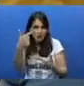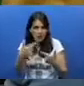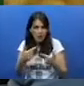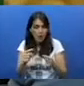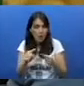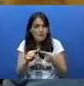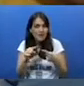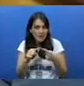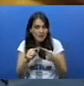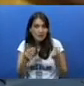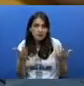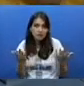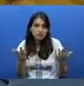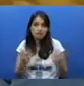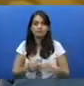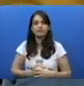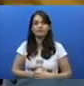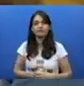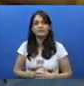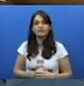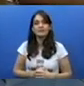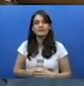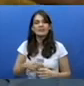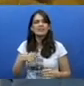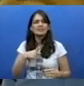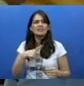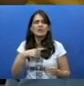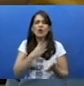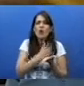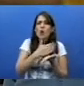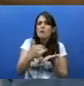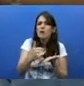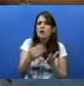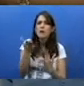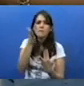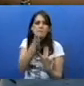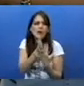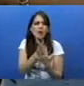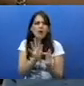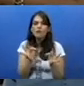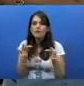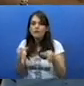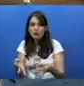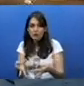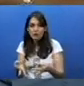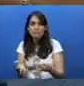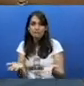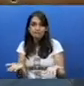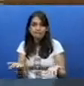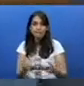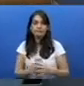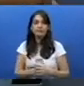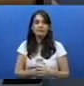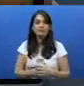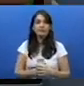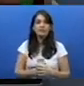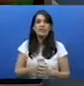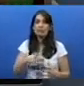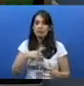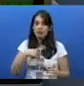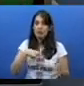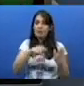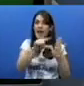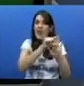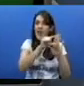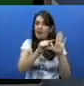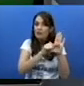tem começo, tem meio, tem fim, tá? Divisão do texto em parágrafos. Nós falamos